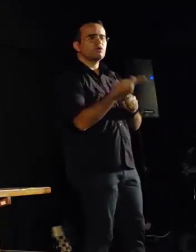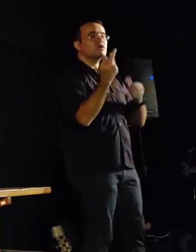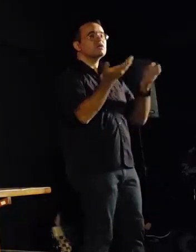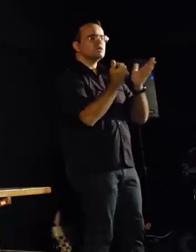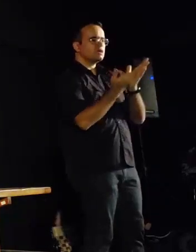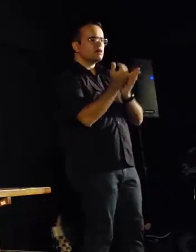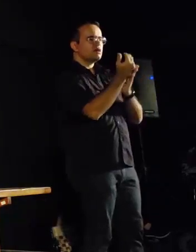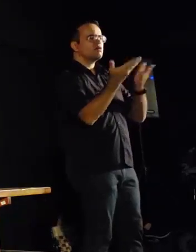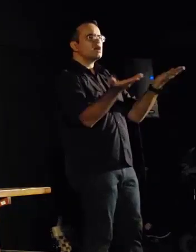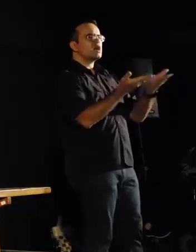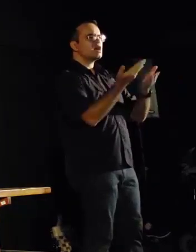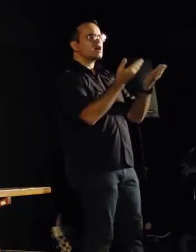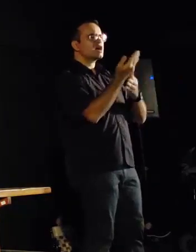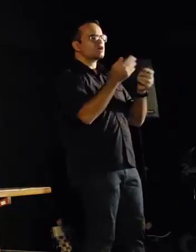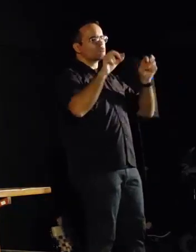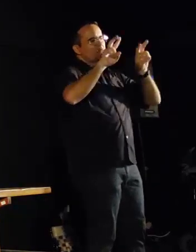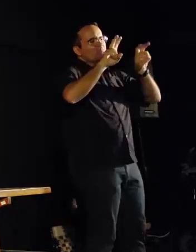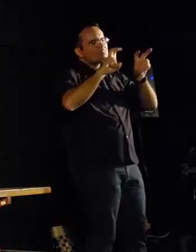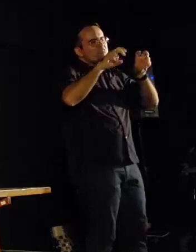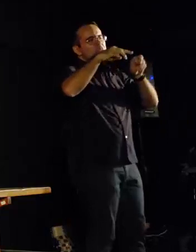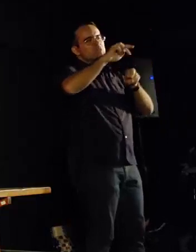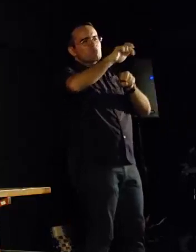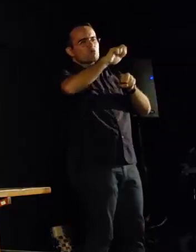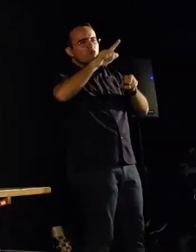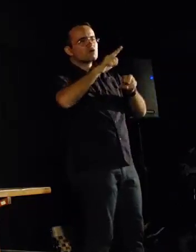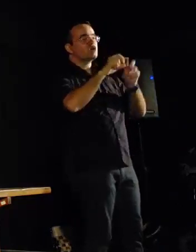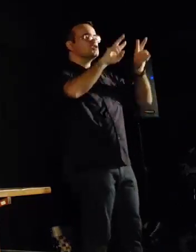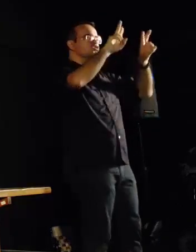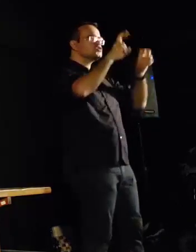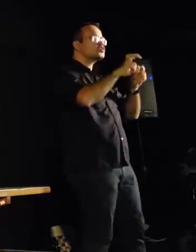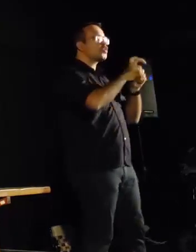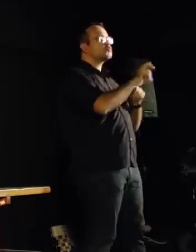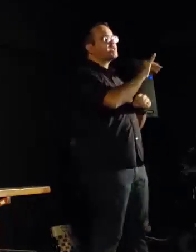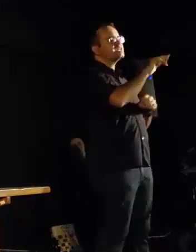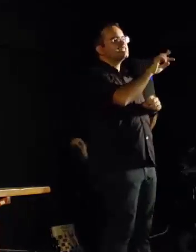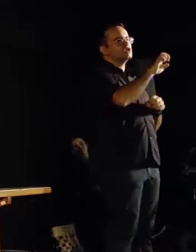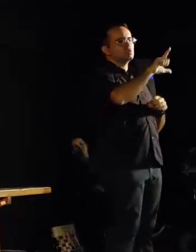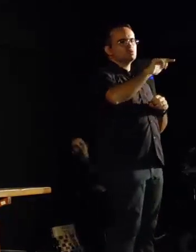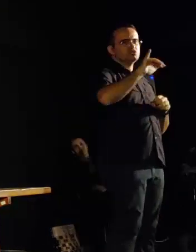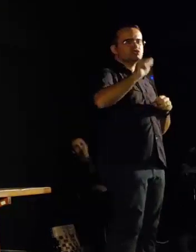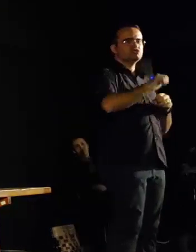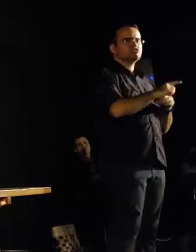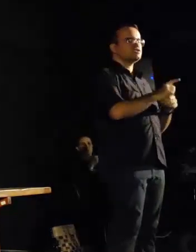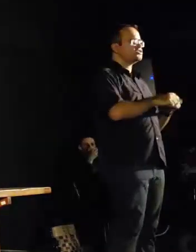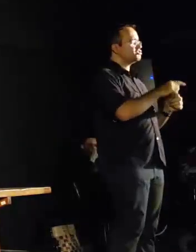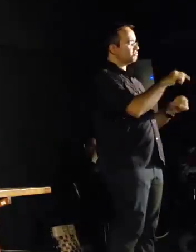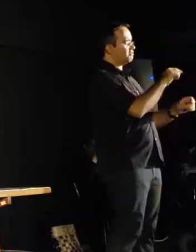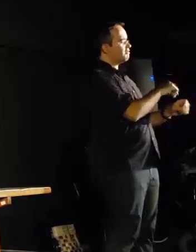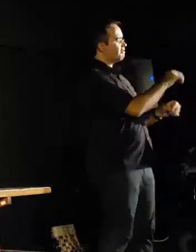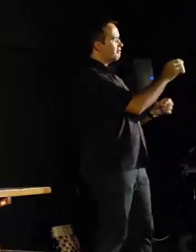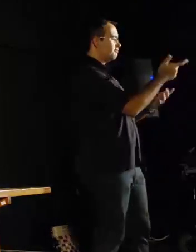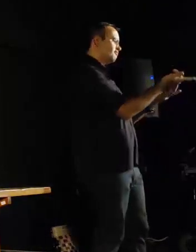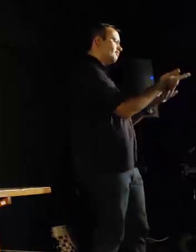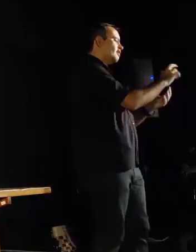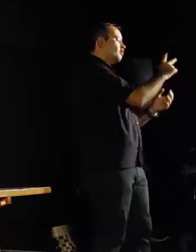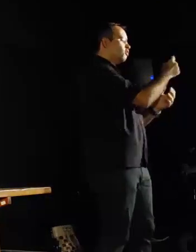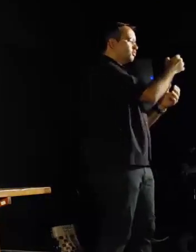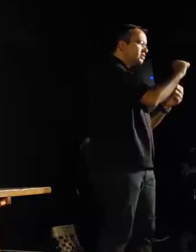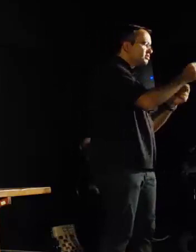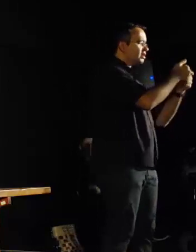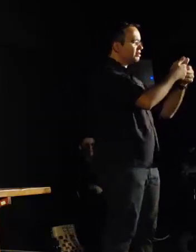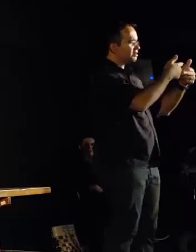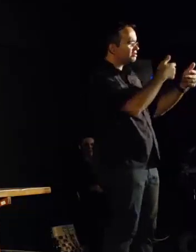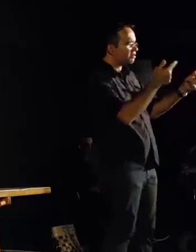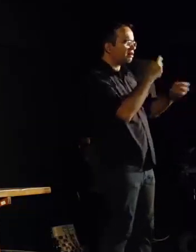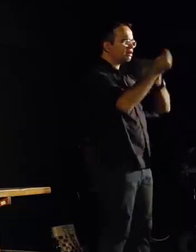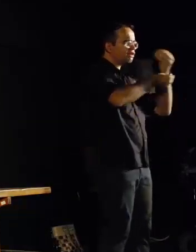por exemplo, a ideologia de gênero que eles tanto falam, não é? Com o que dialoga? Qual a ficção produz a ideia de ideologia